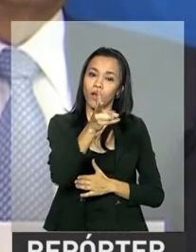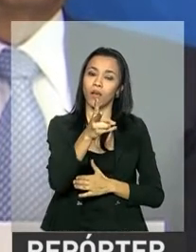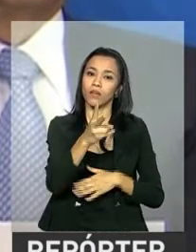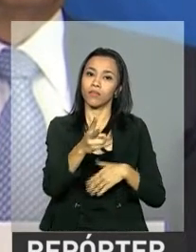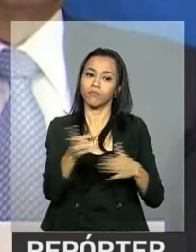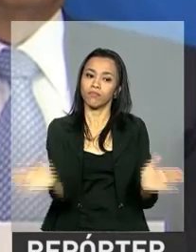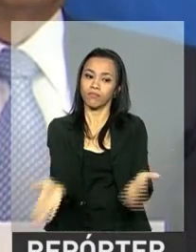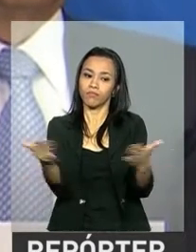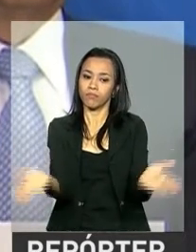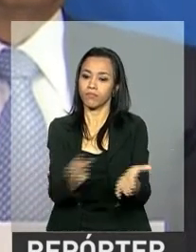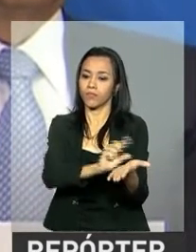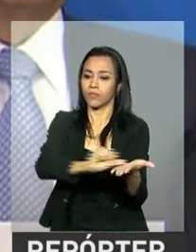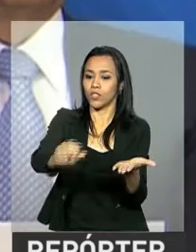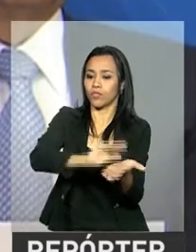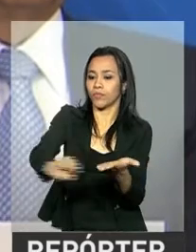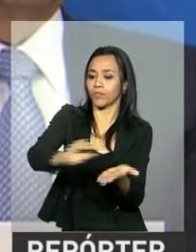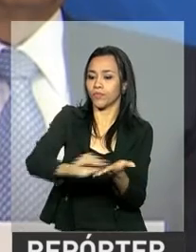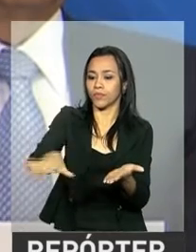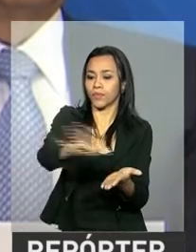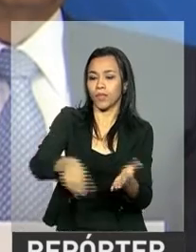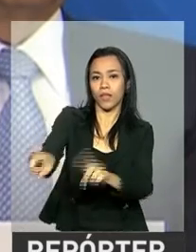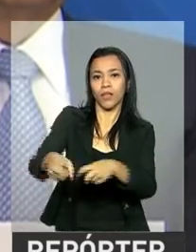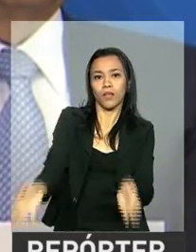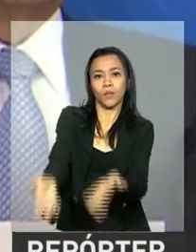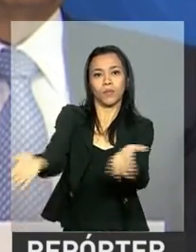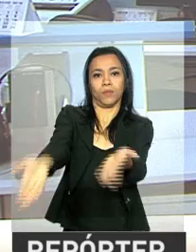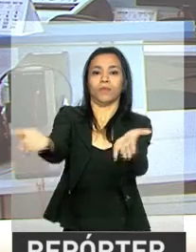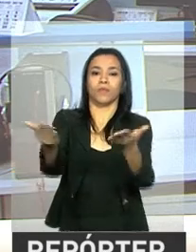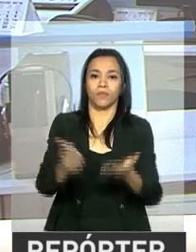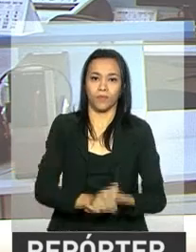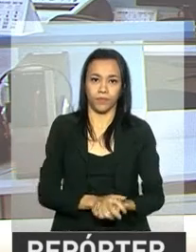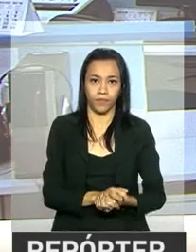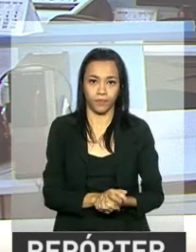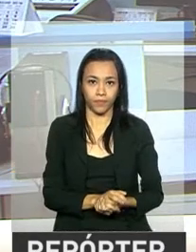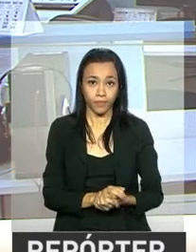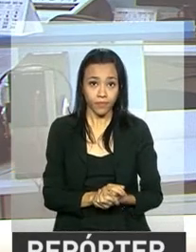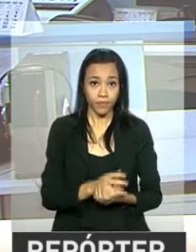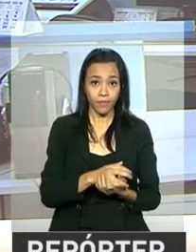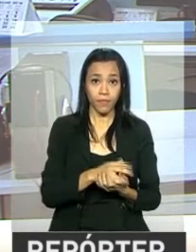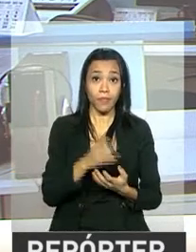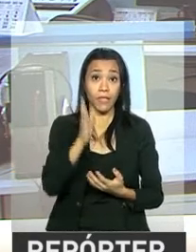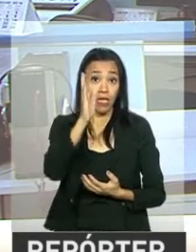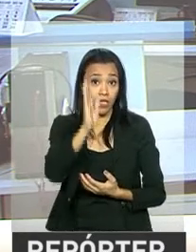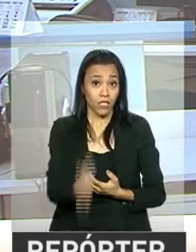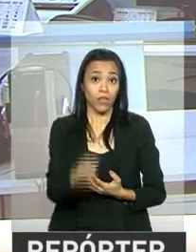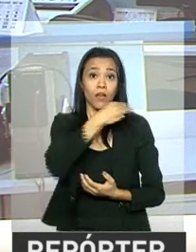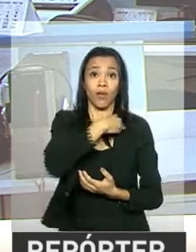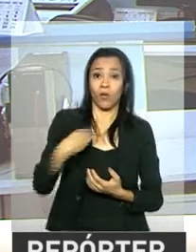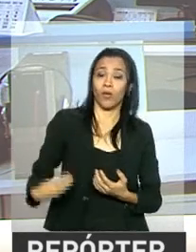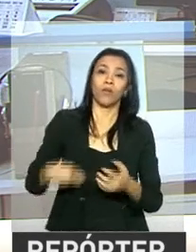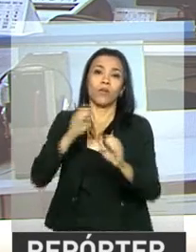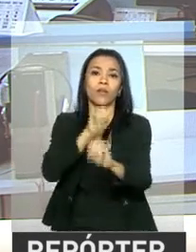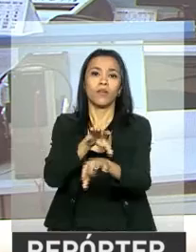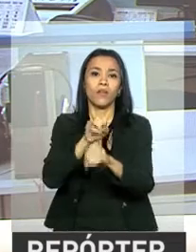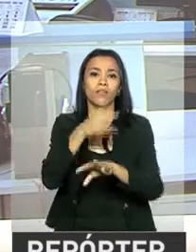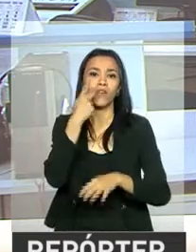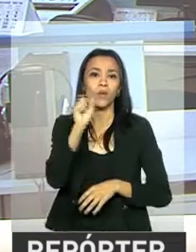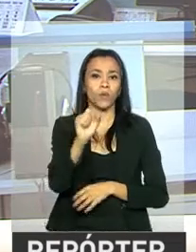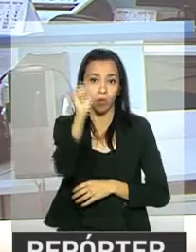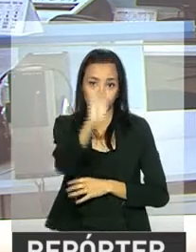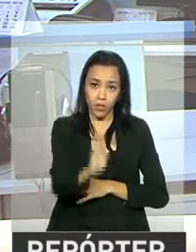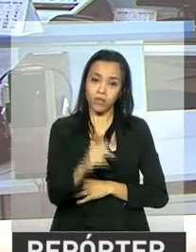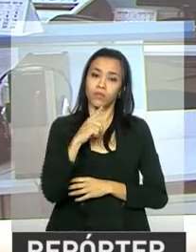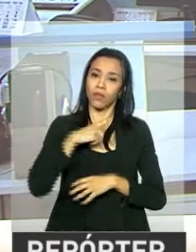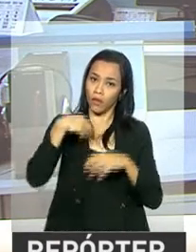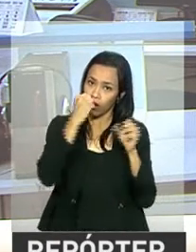e partir para os outros setores com a mesma ênfase já o ministro da educação afirmou que o brasil tem potencial